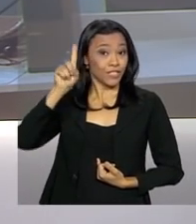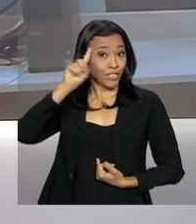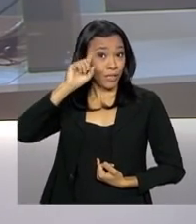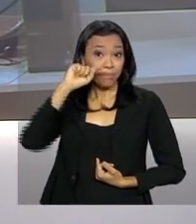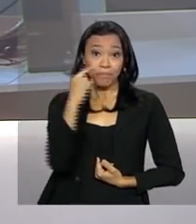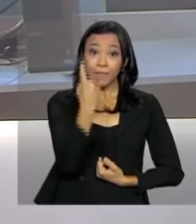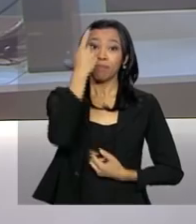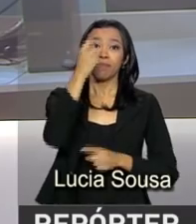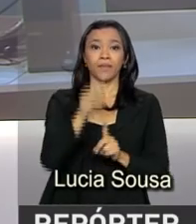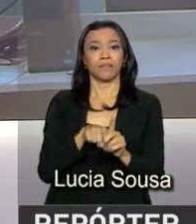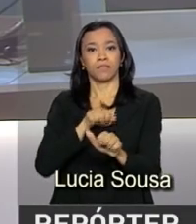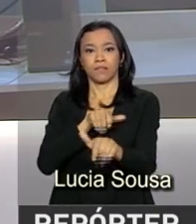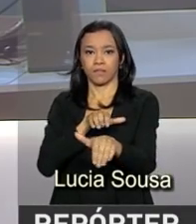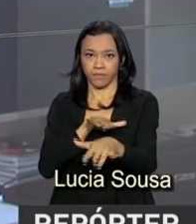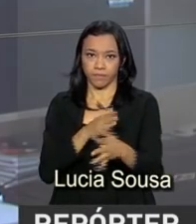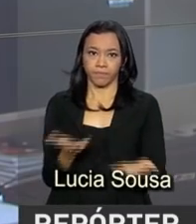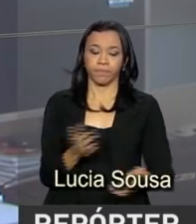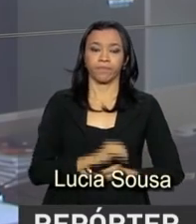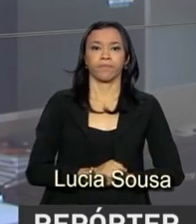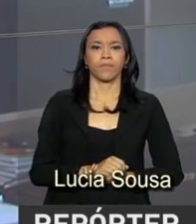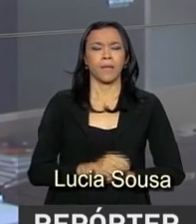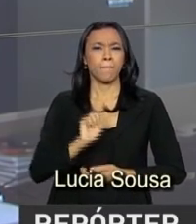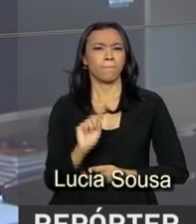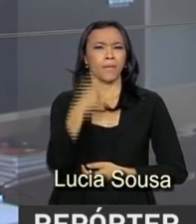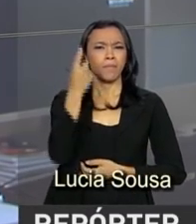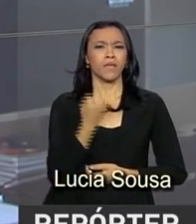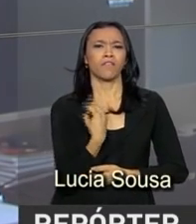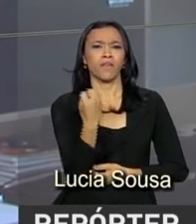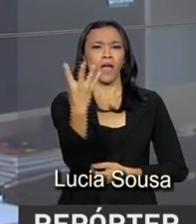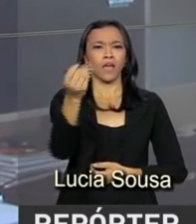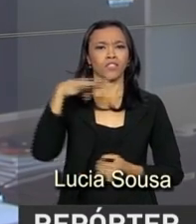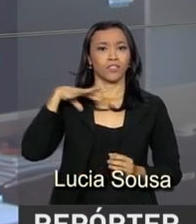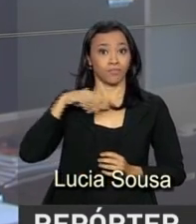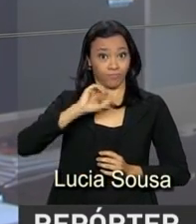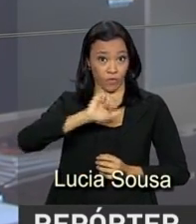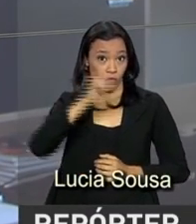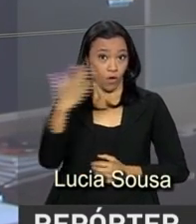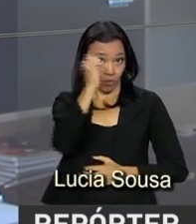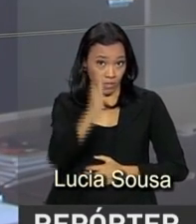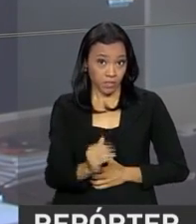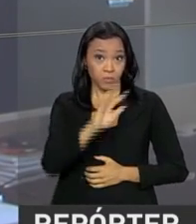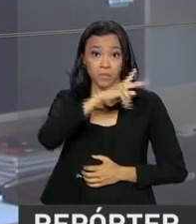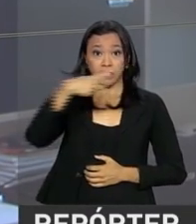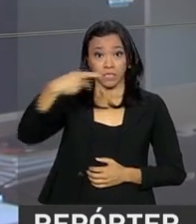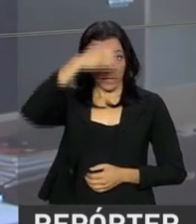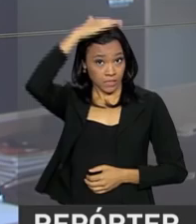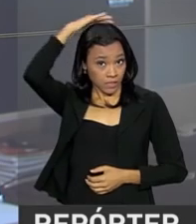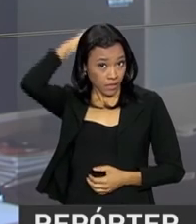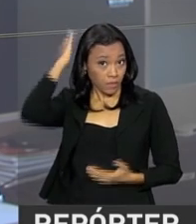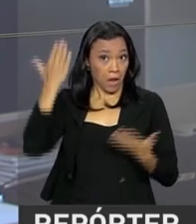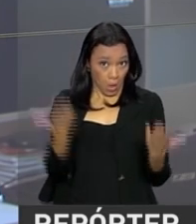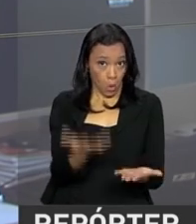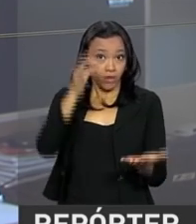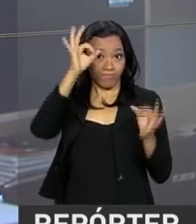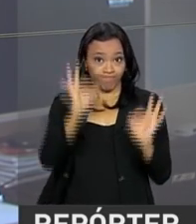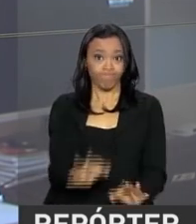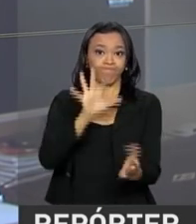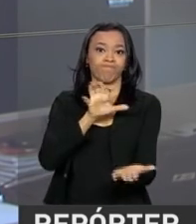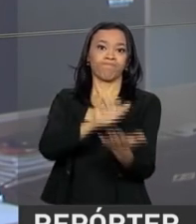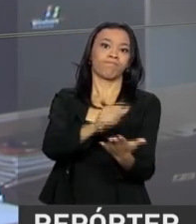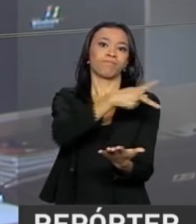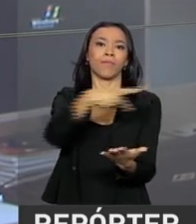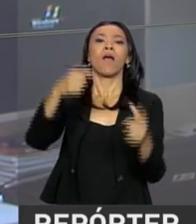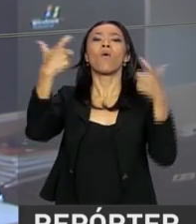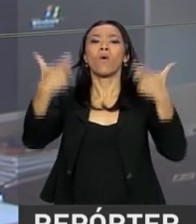quinta-feira, 1º de setembro. A primeira viagem internacional do presidente Temer à frente do cargo tem a China